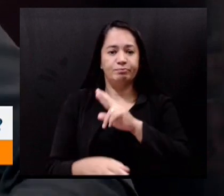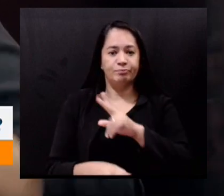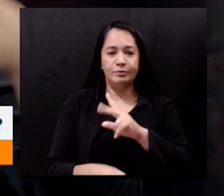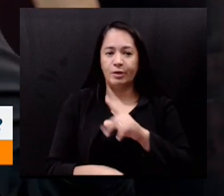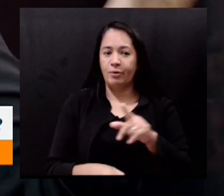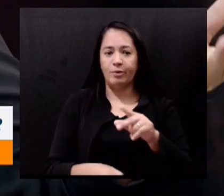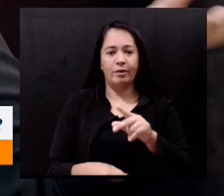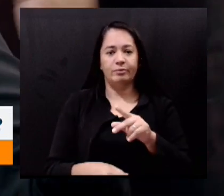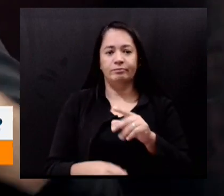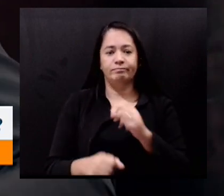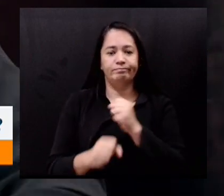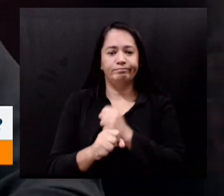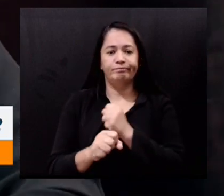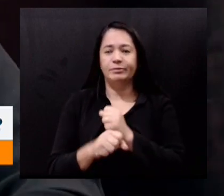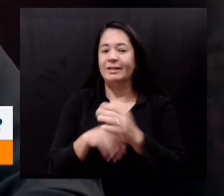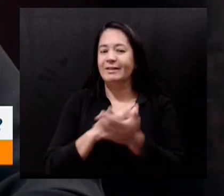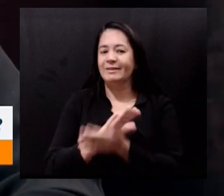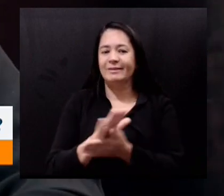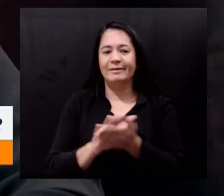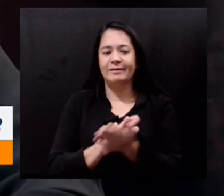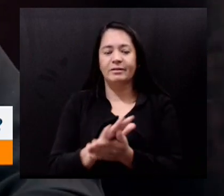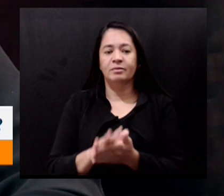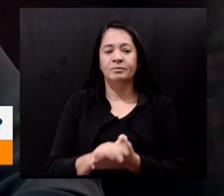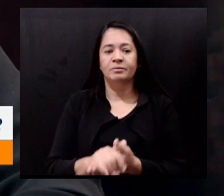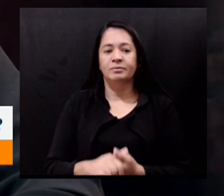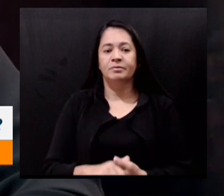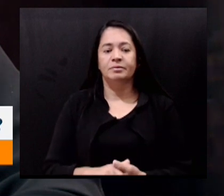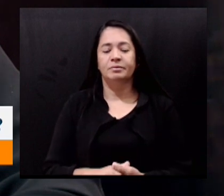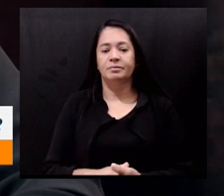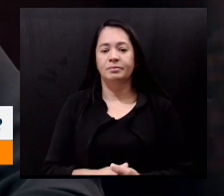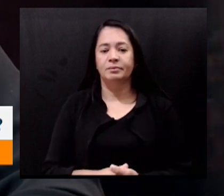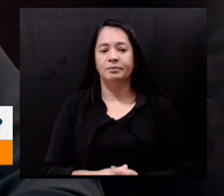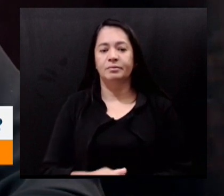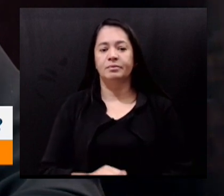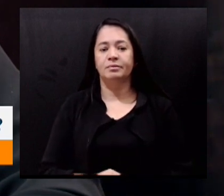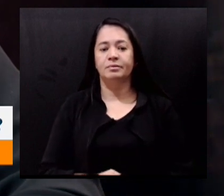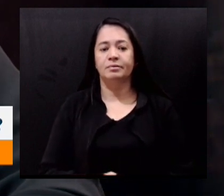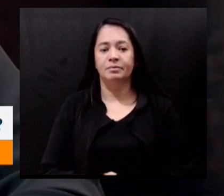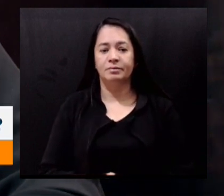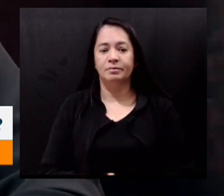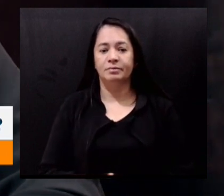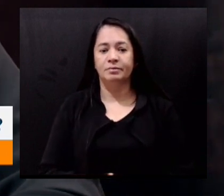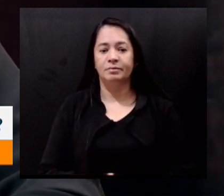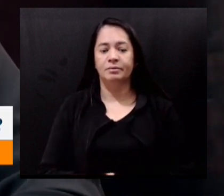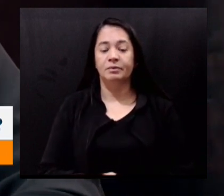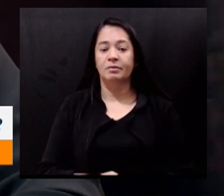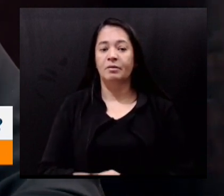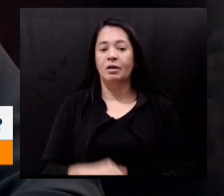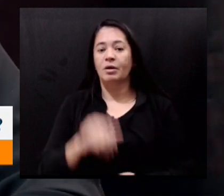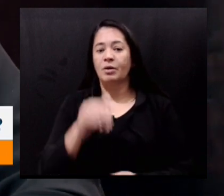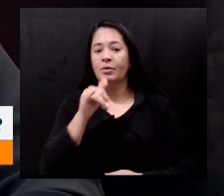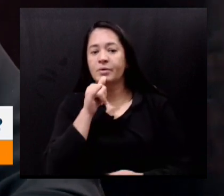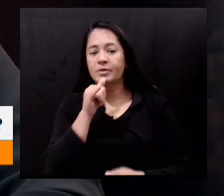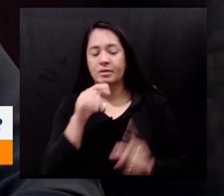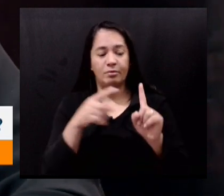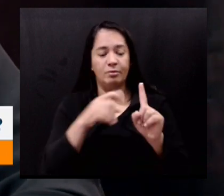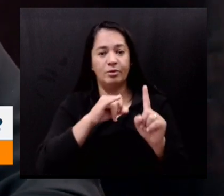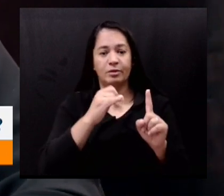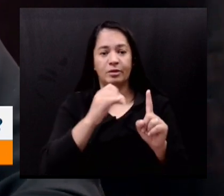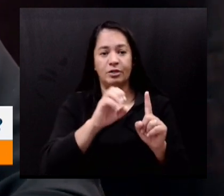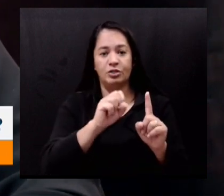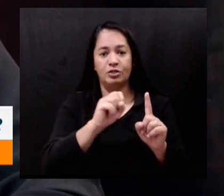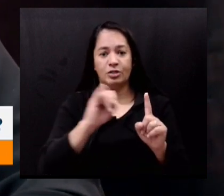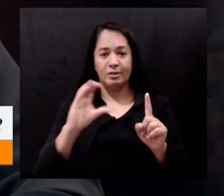né, então como, esse exemplo da Jéssica, né, Sim, aham. que chegou a cometer o